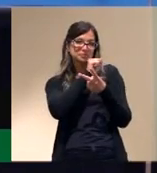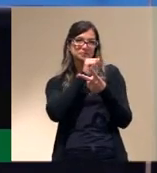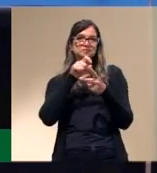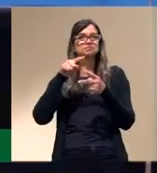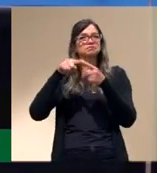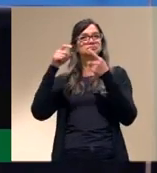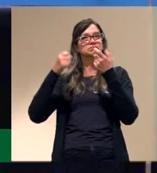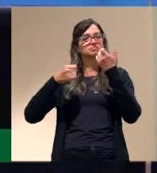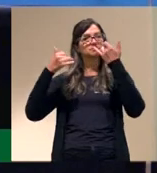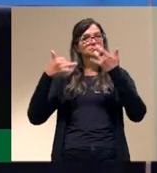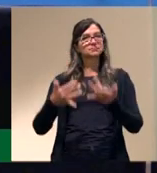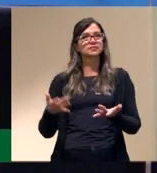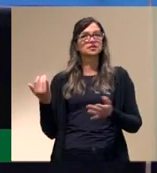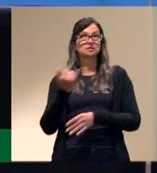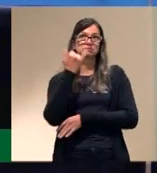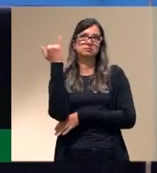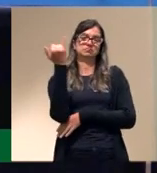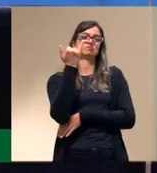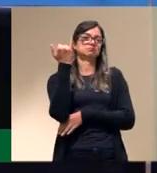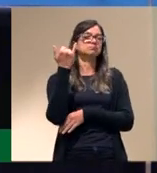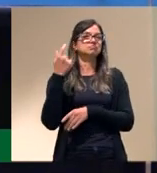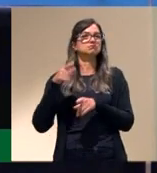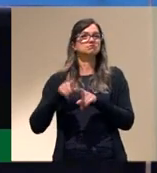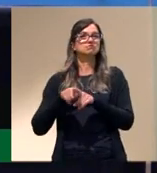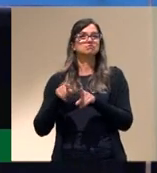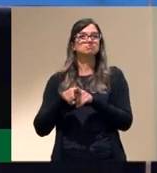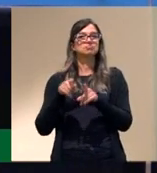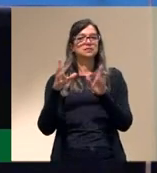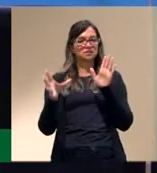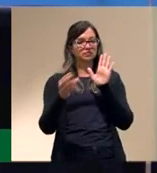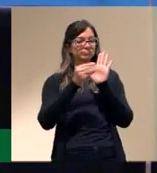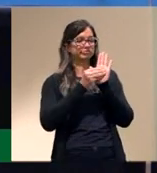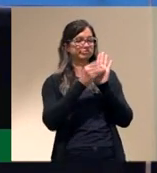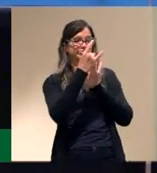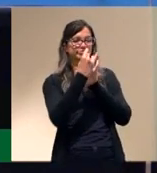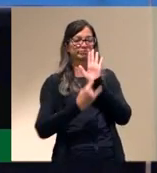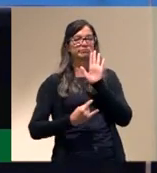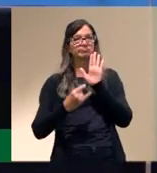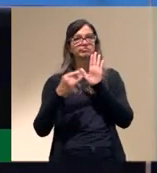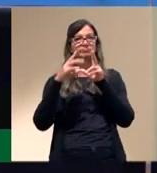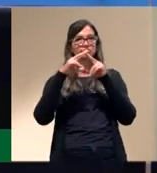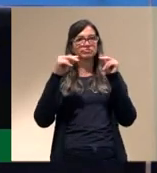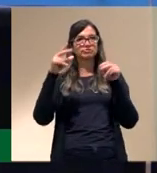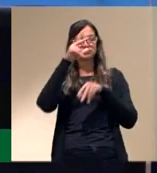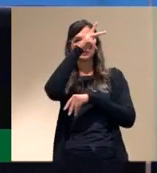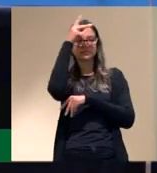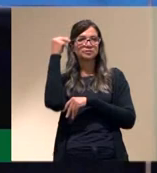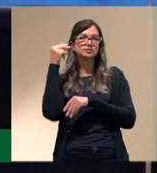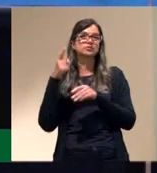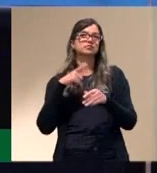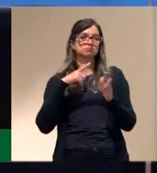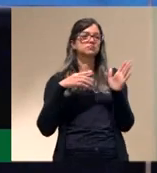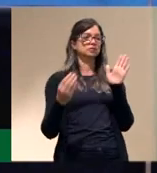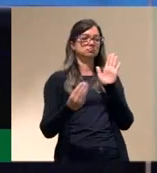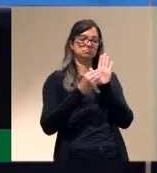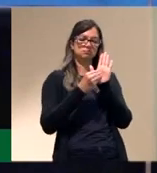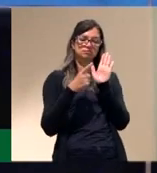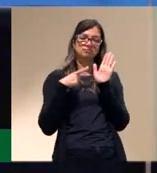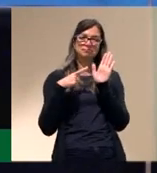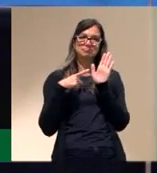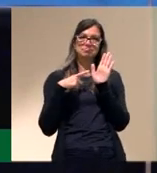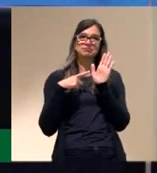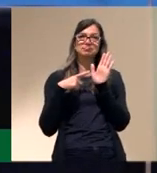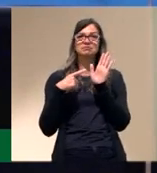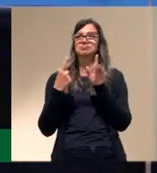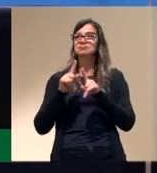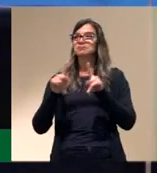elas são fundamentais e elas estão no documento da reedição também, permanecem lá afirmadas e acho